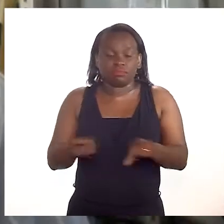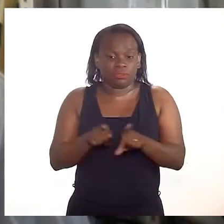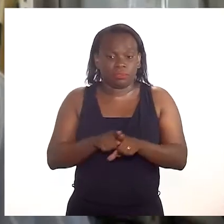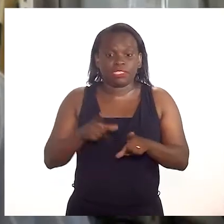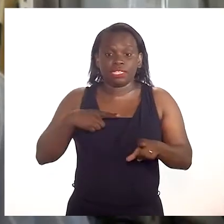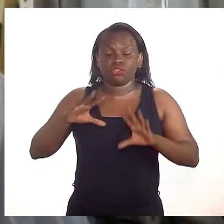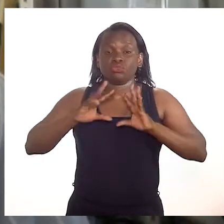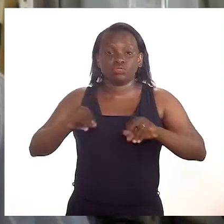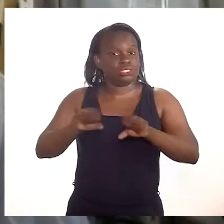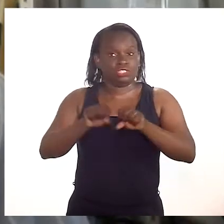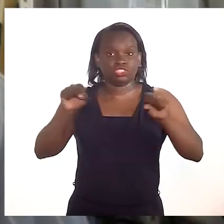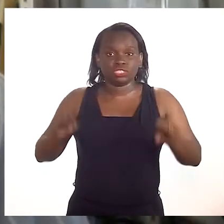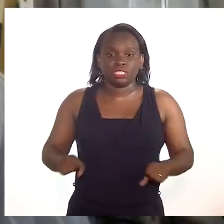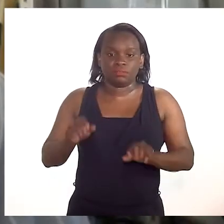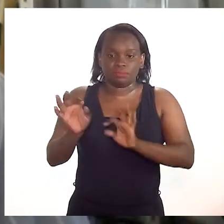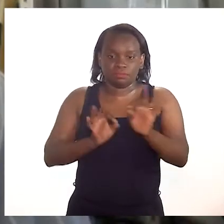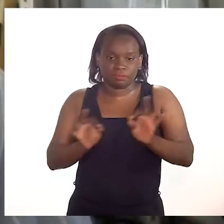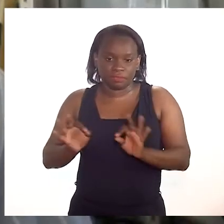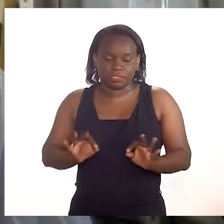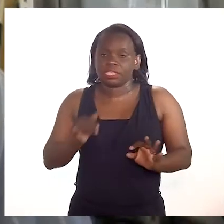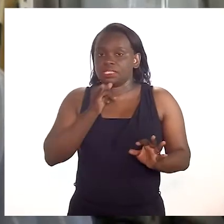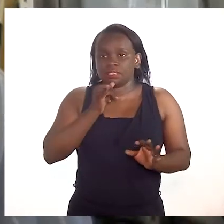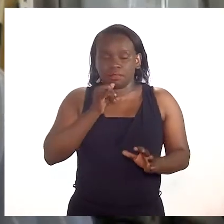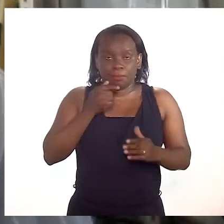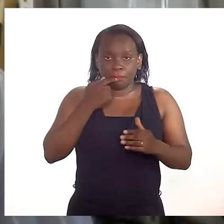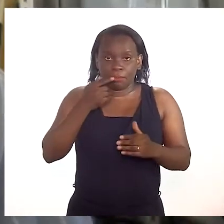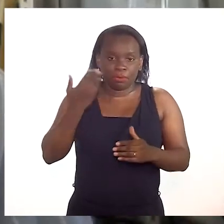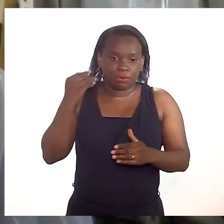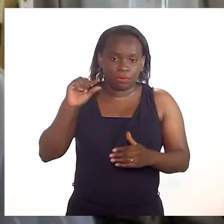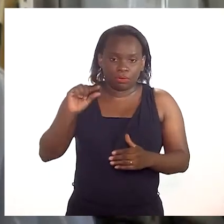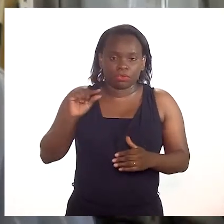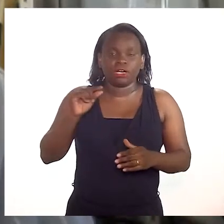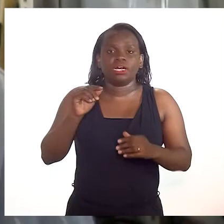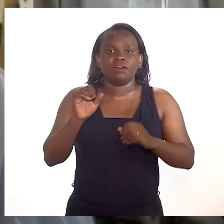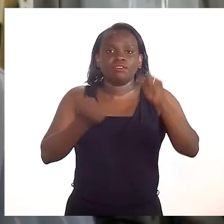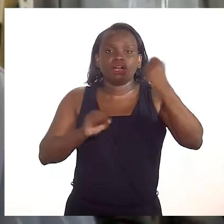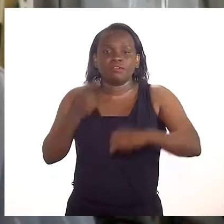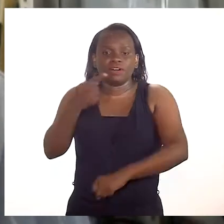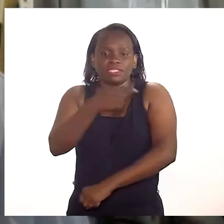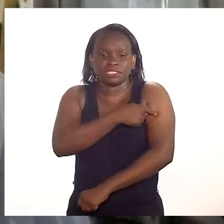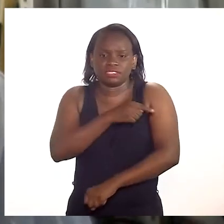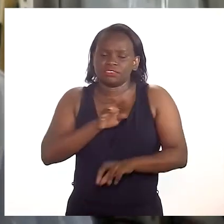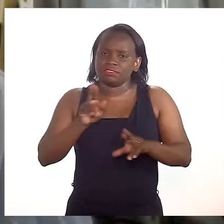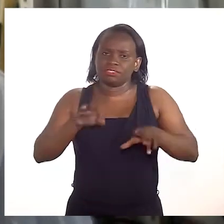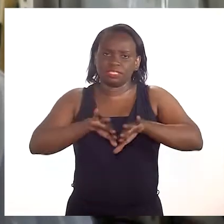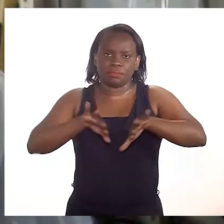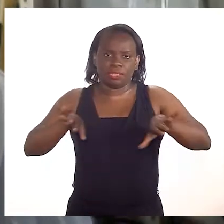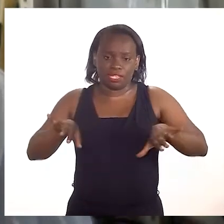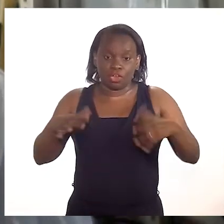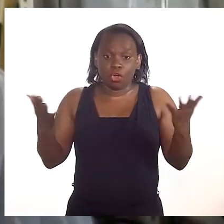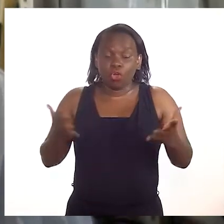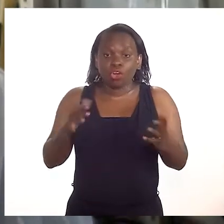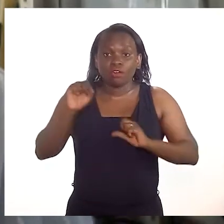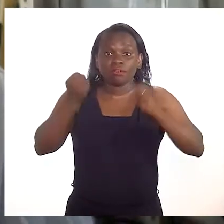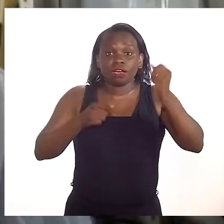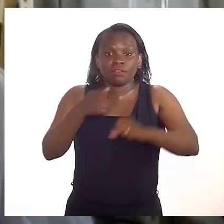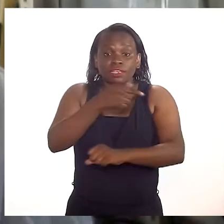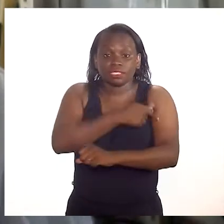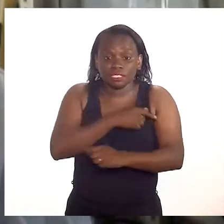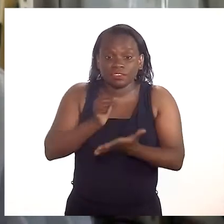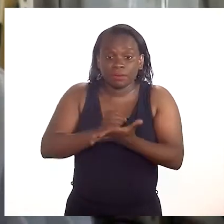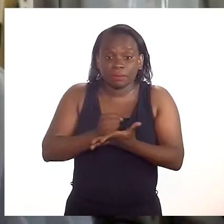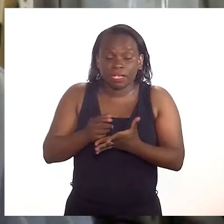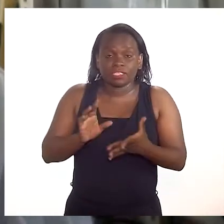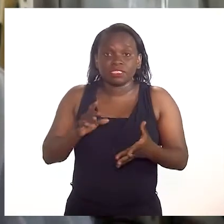a gente tem todo um sistema produtivo, né? Por exemplo, até pouco tempo atrás, a indústria de vacinas era outra coisa. Hoje, a indústria de vacinas, a